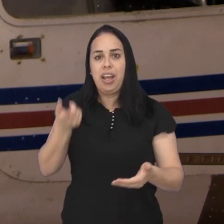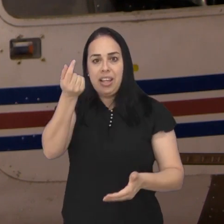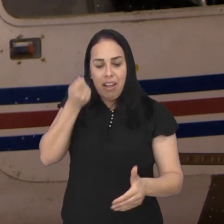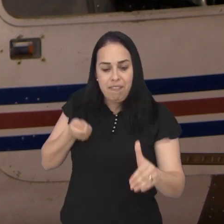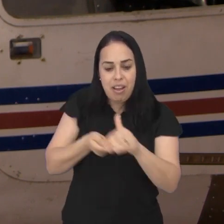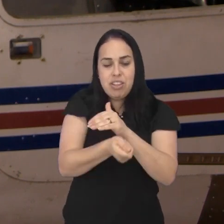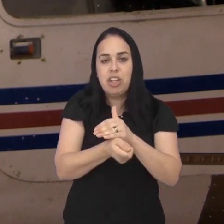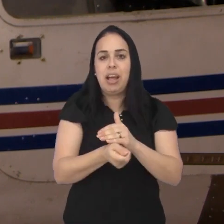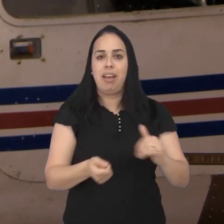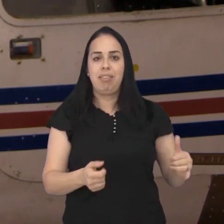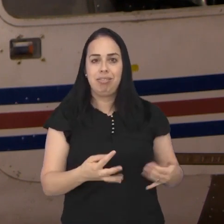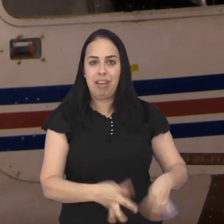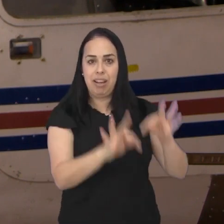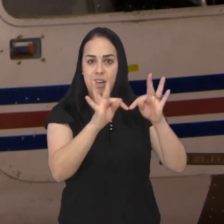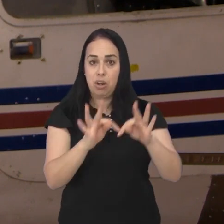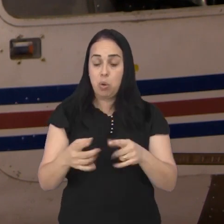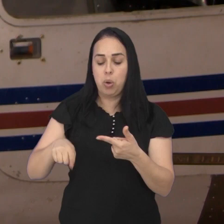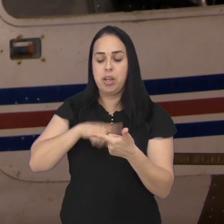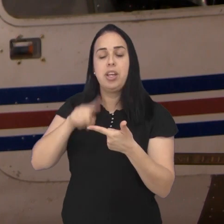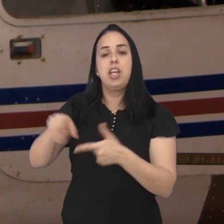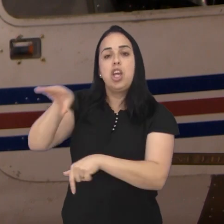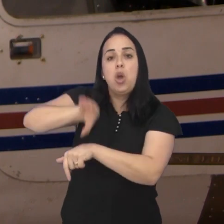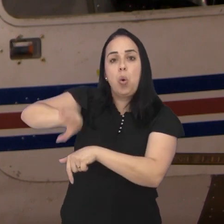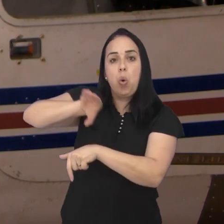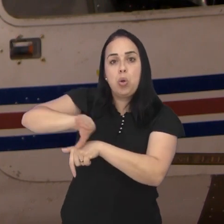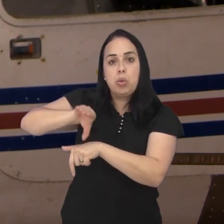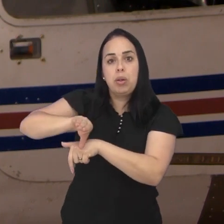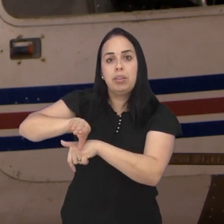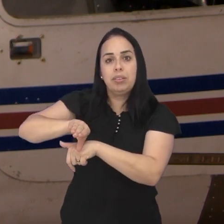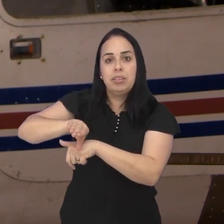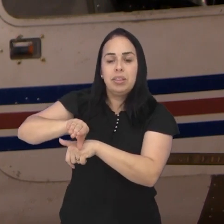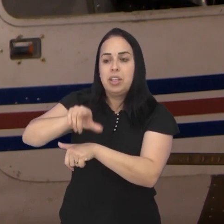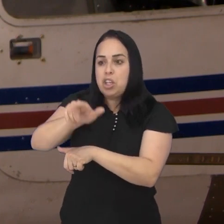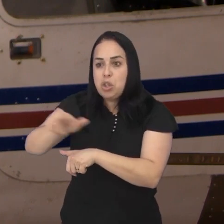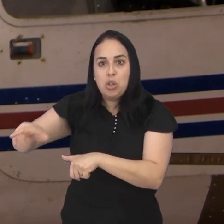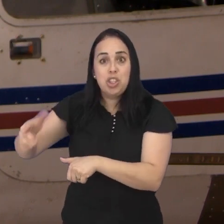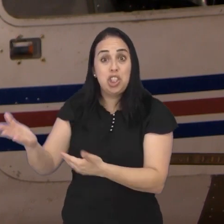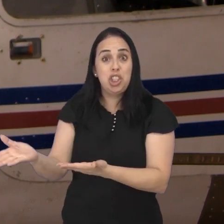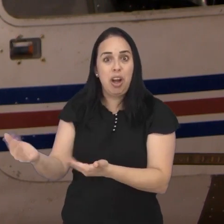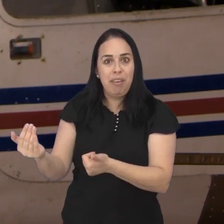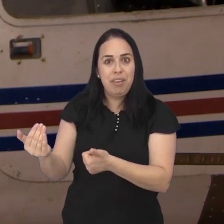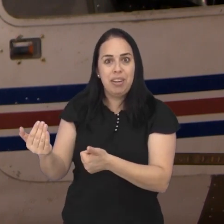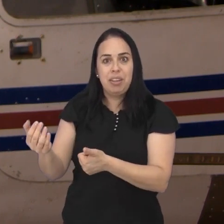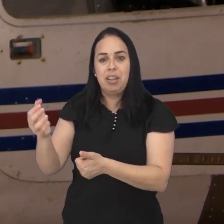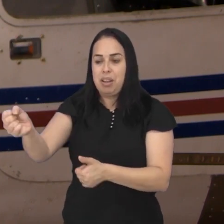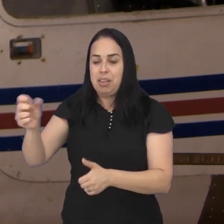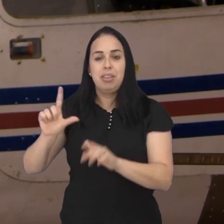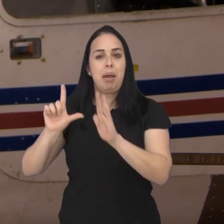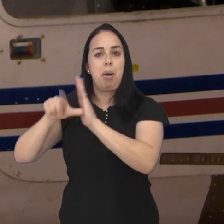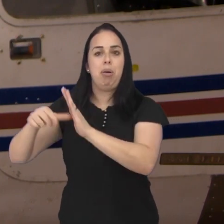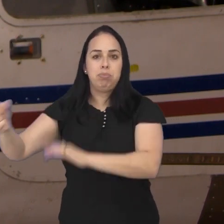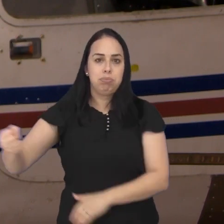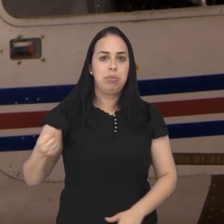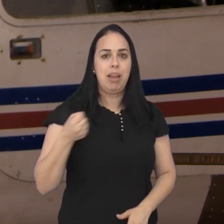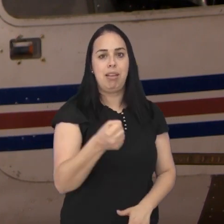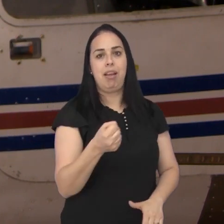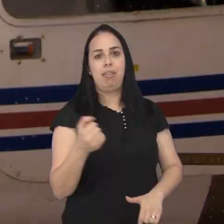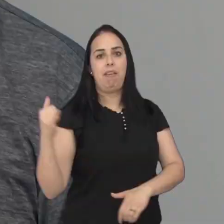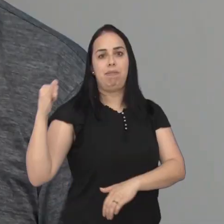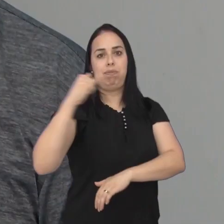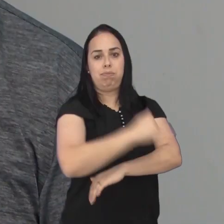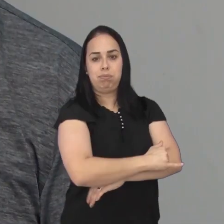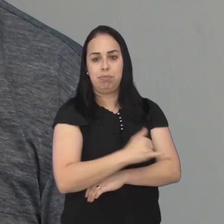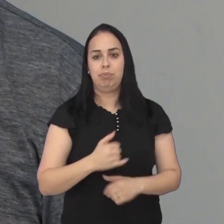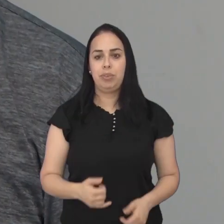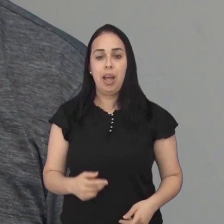na tecnologia e na aviação, em cursos, preparando o jovem para o mercado da indústria